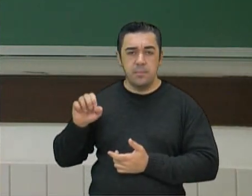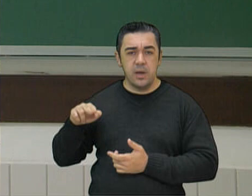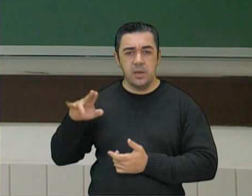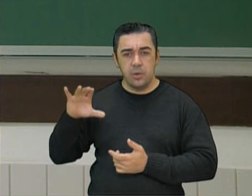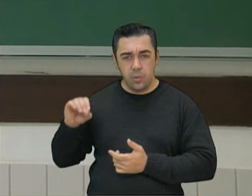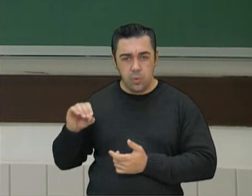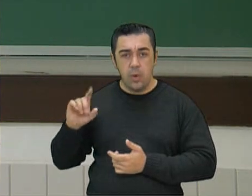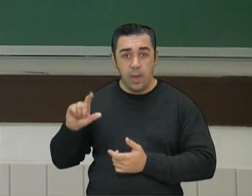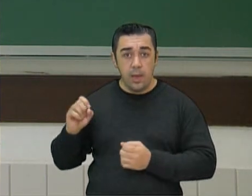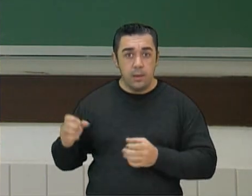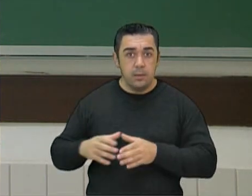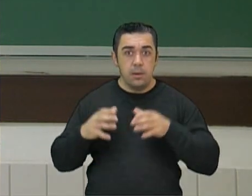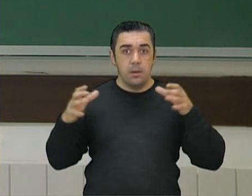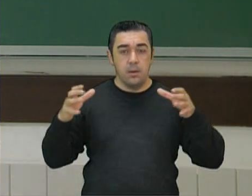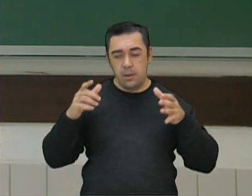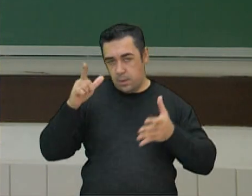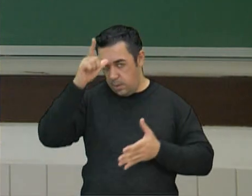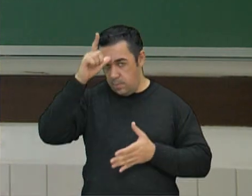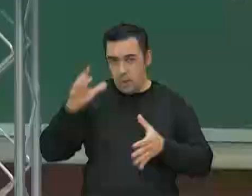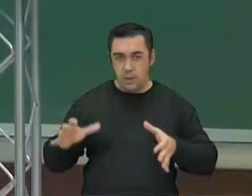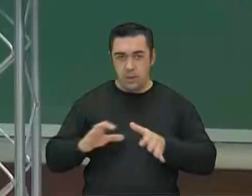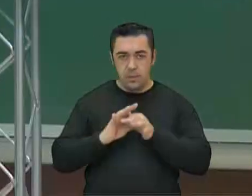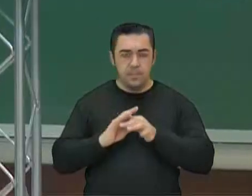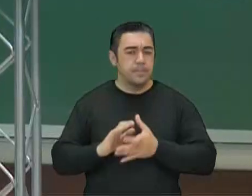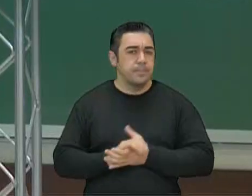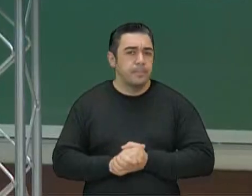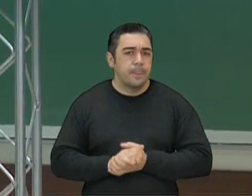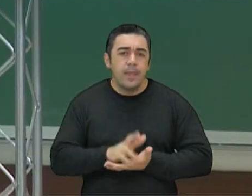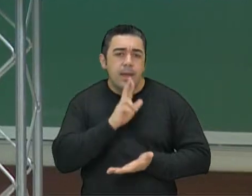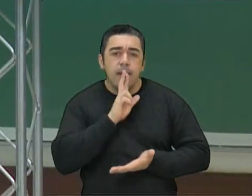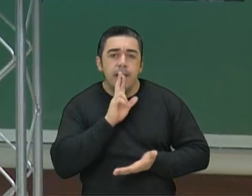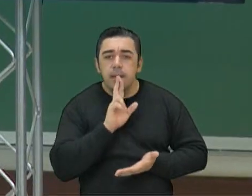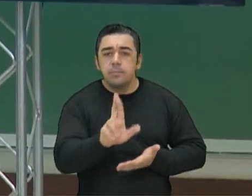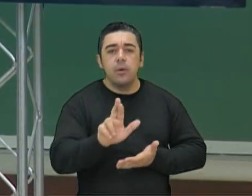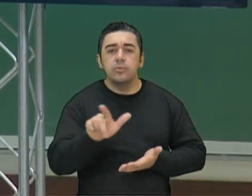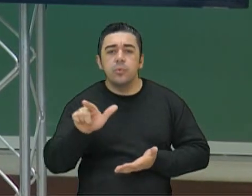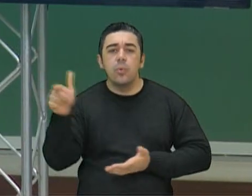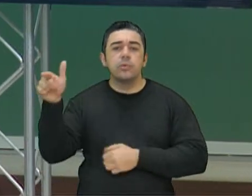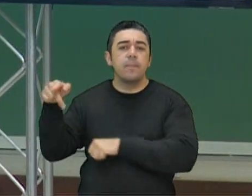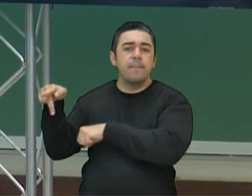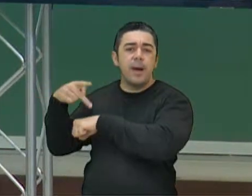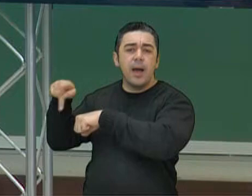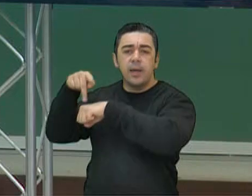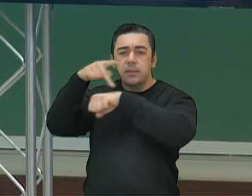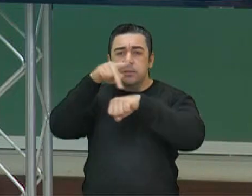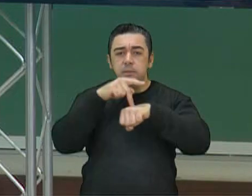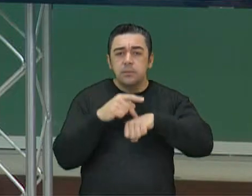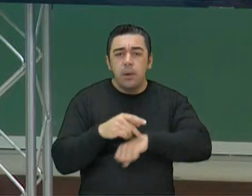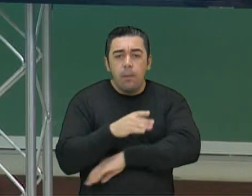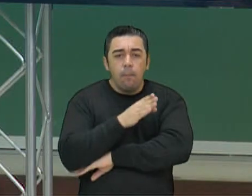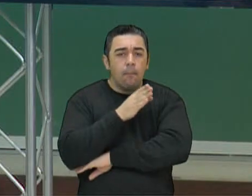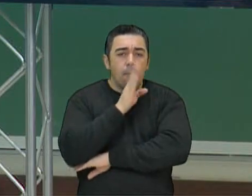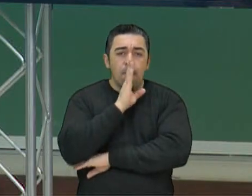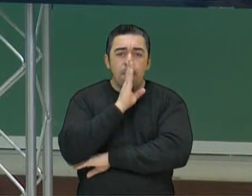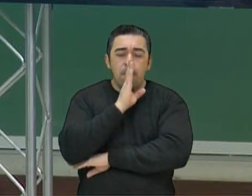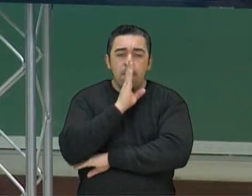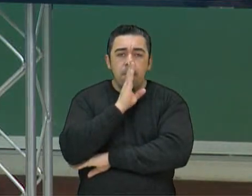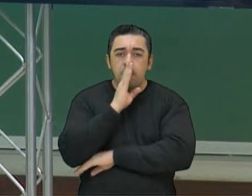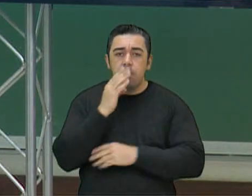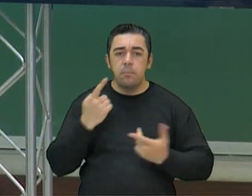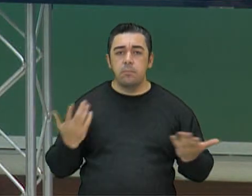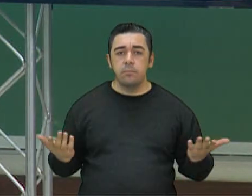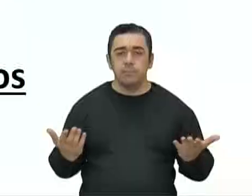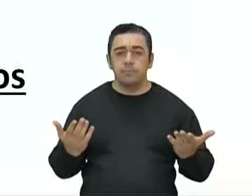Alemanha. Anexação. E qual é a resposta dos outros países a essa ação da Alemanha de anexar